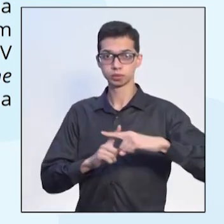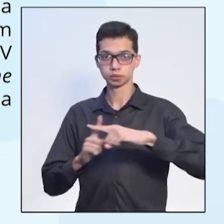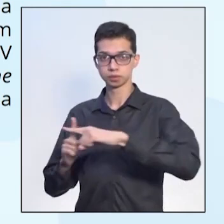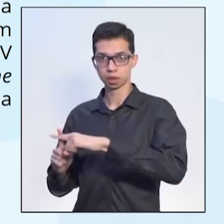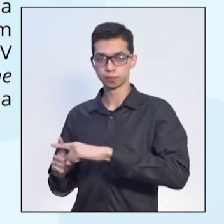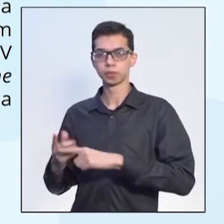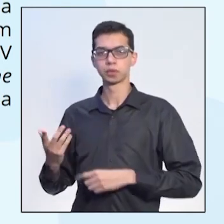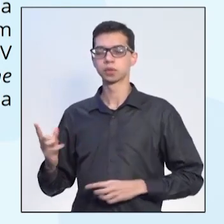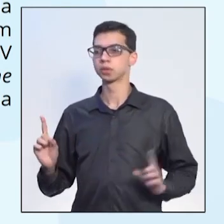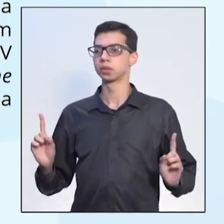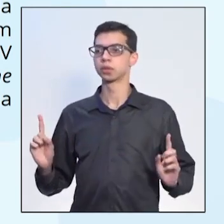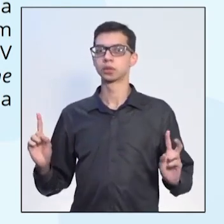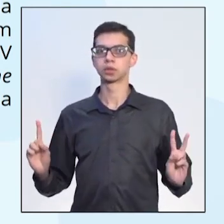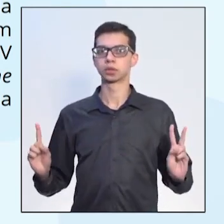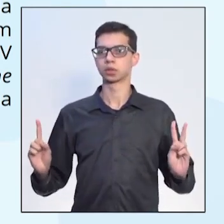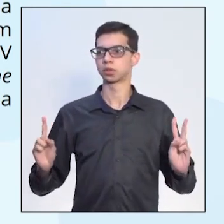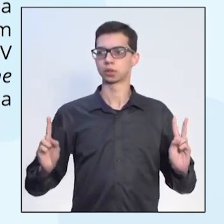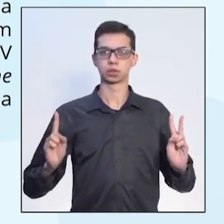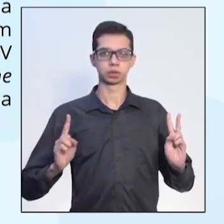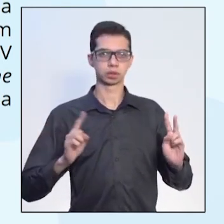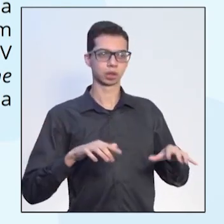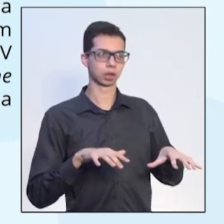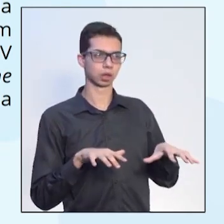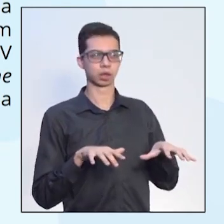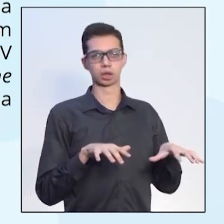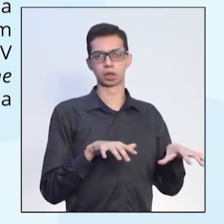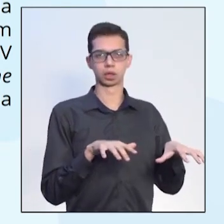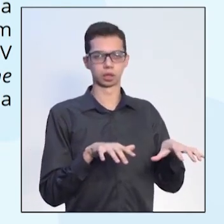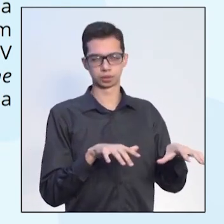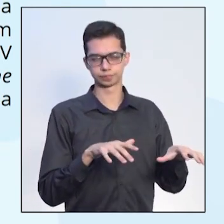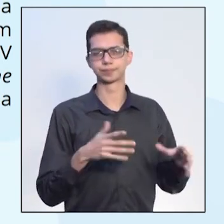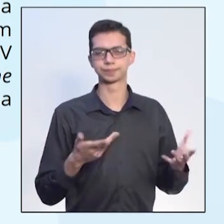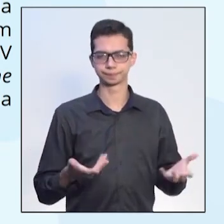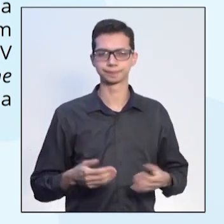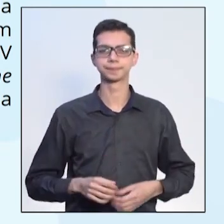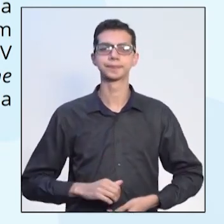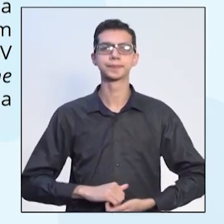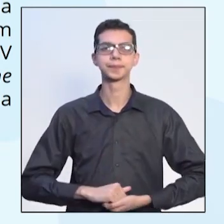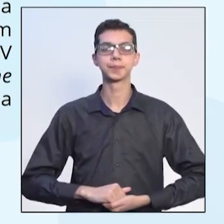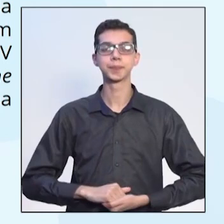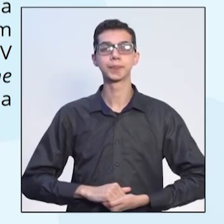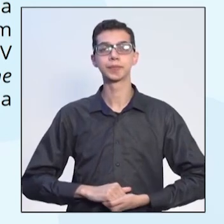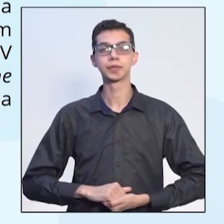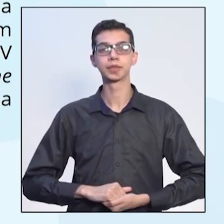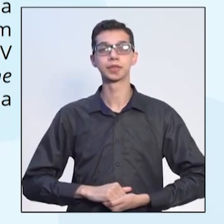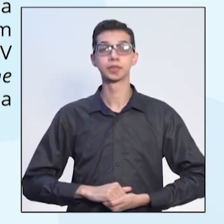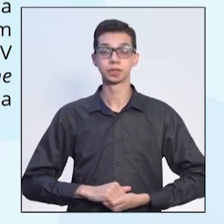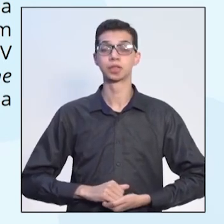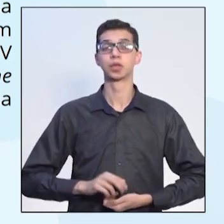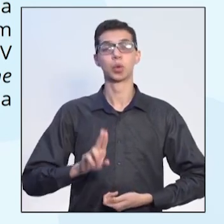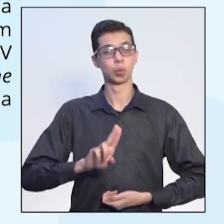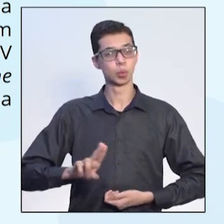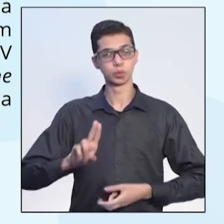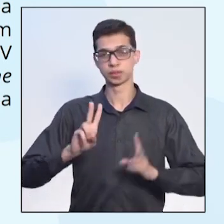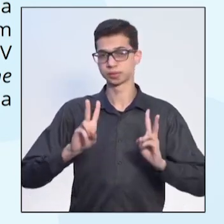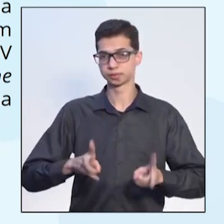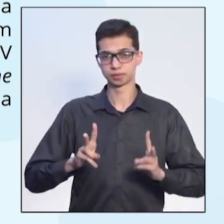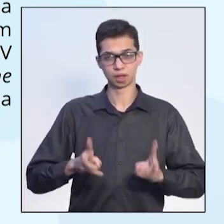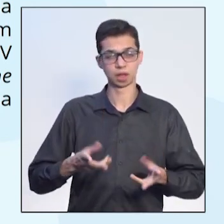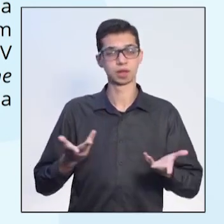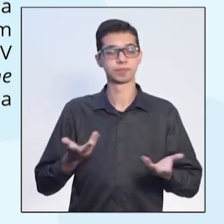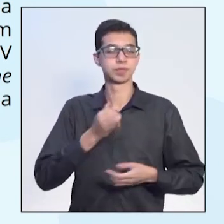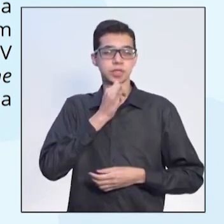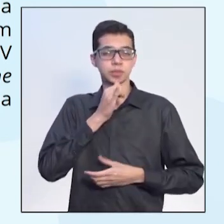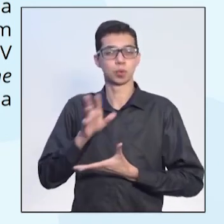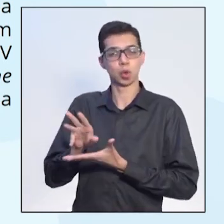originais, que passaram a ser utilizadas em quase todos os subprodutos do gênero, como séries de TV, como The Walking